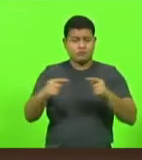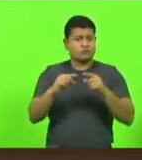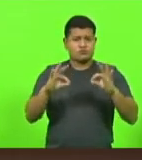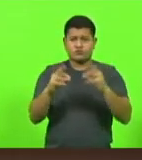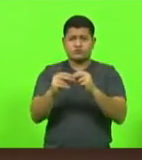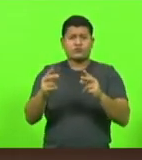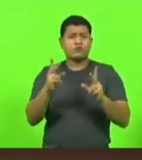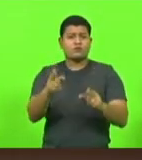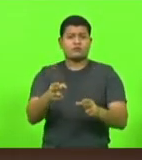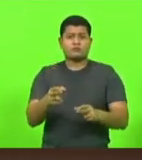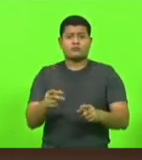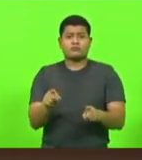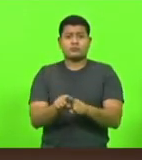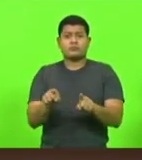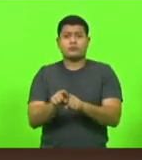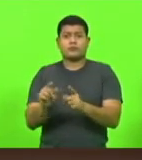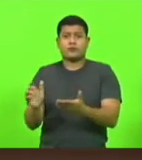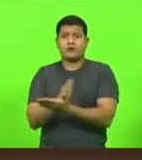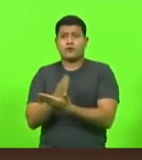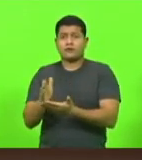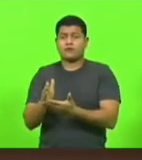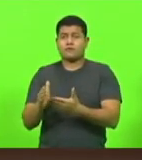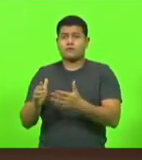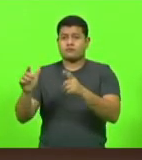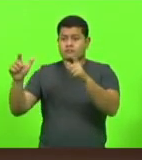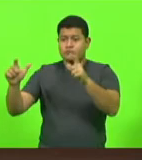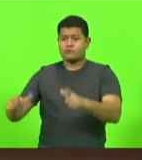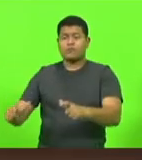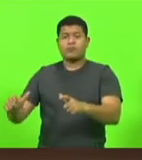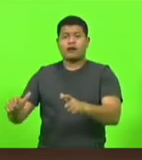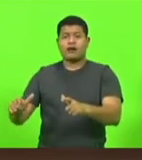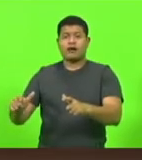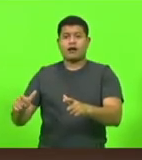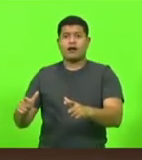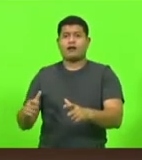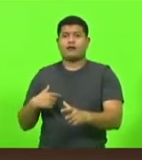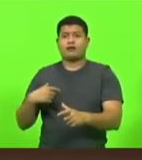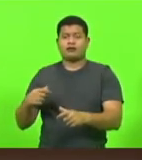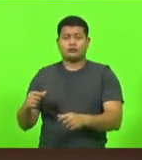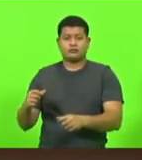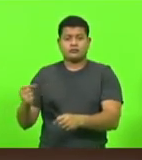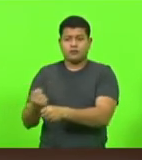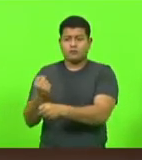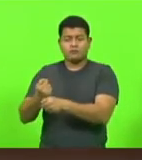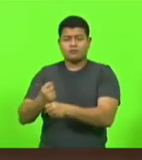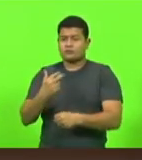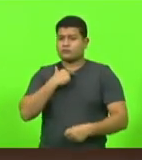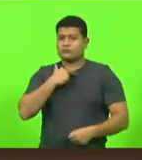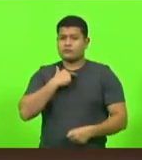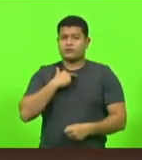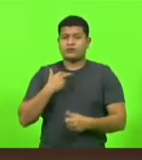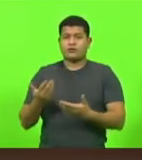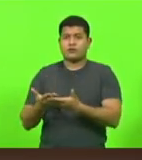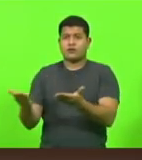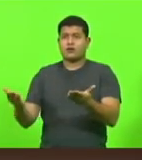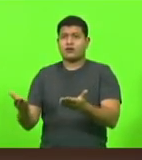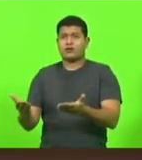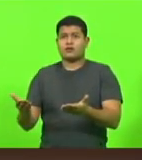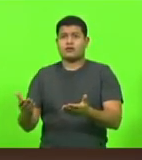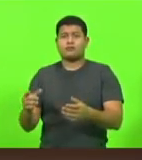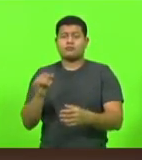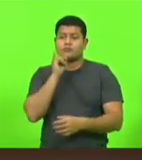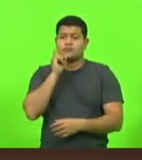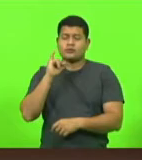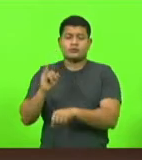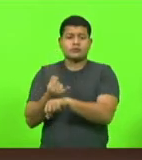questões consolidadas. Nós temos em Joinville o Rio Matias, que passa por debaixo da cidade inteira. Como é que fica? E mais, como é